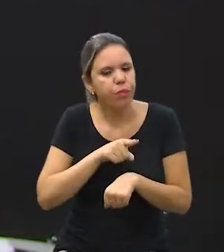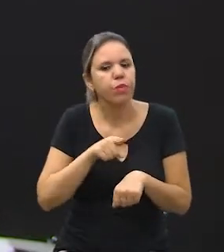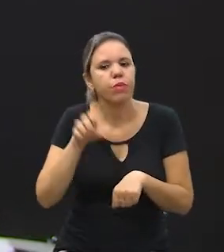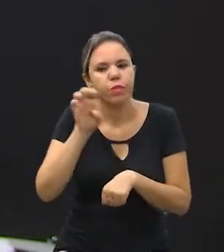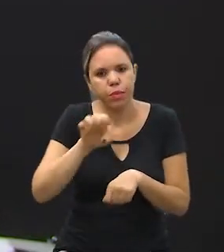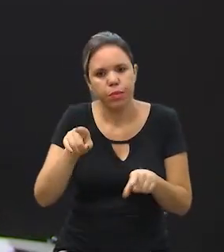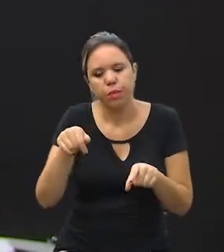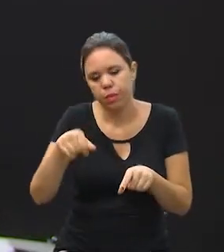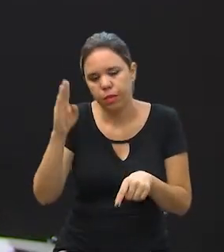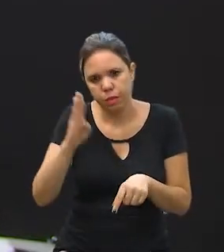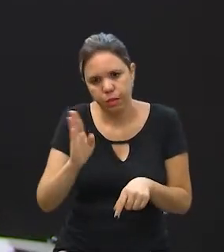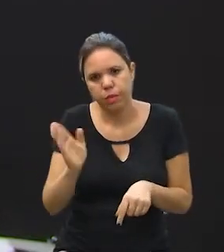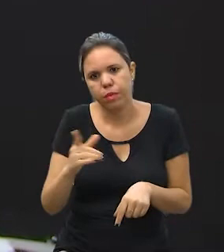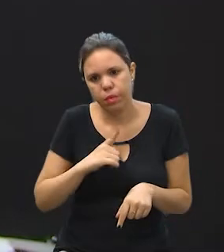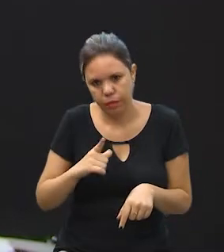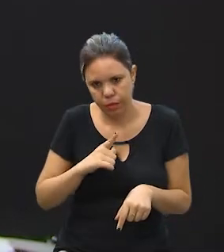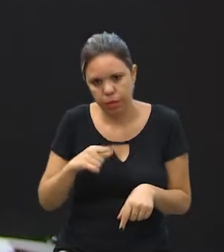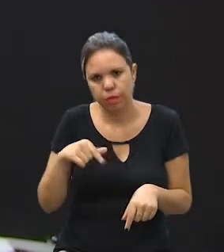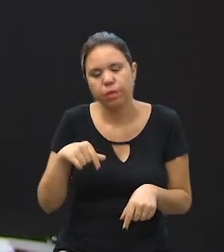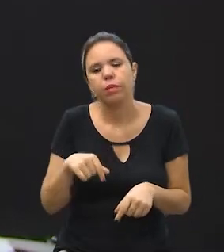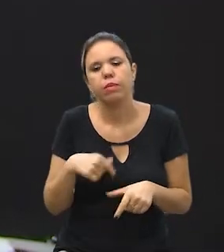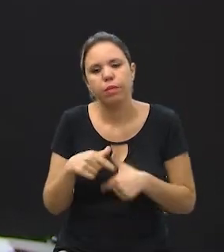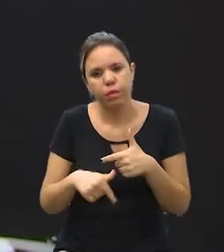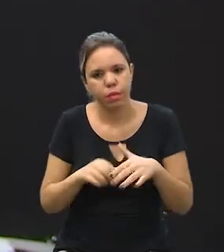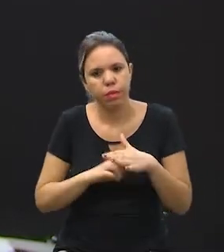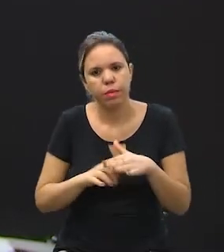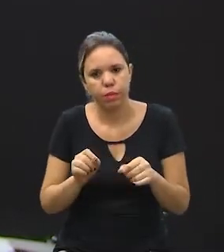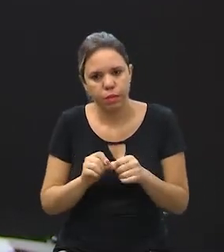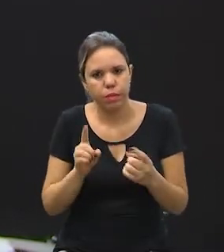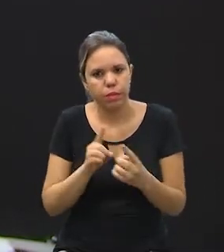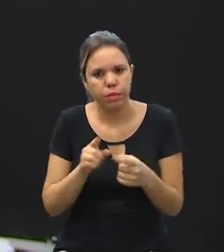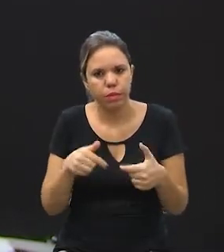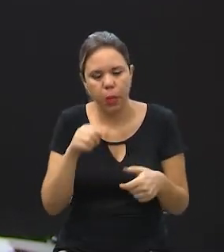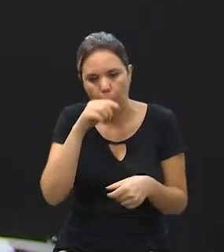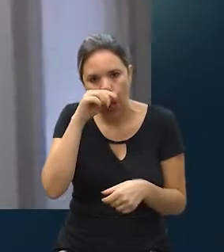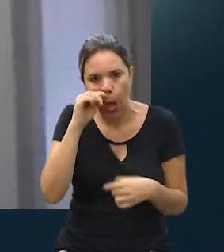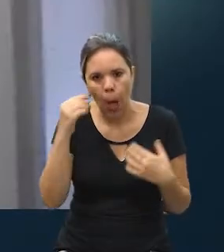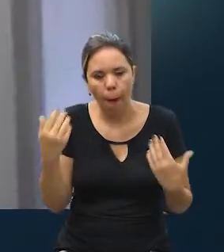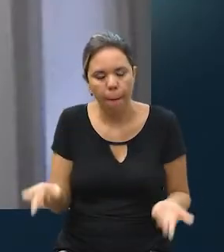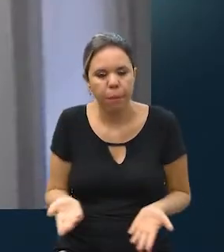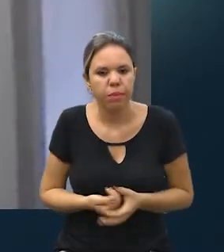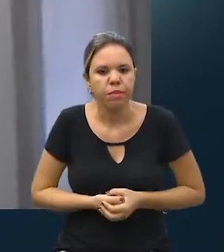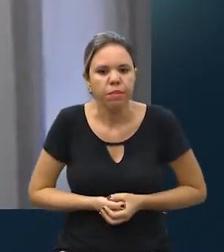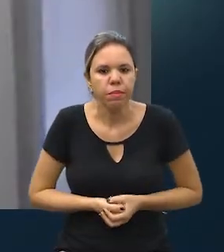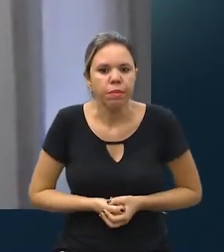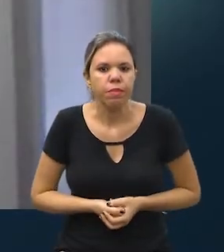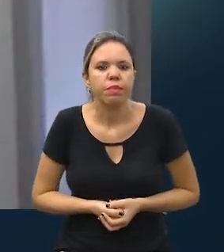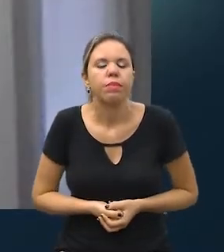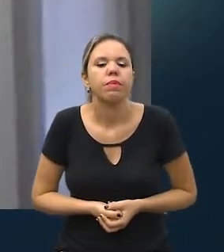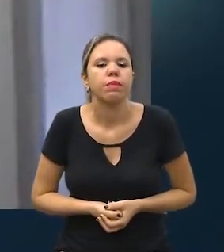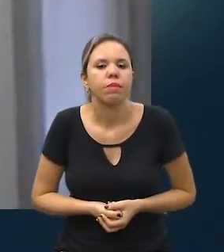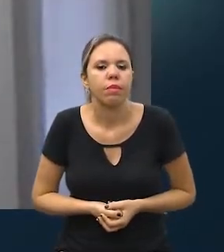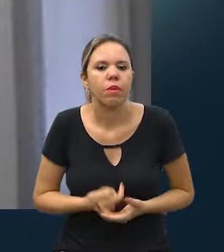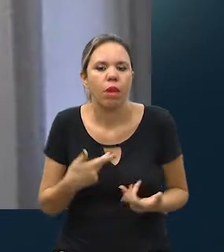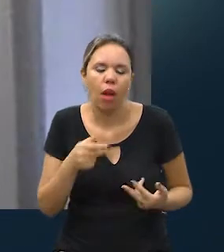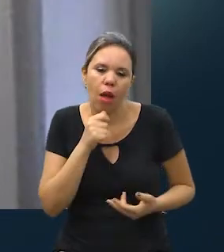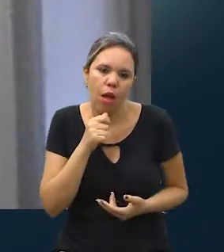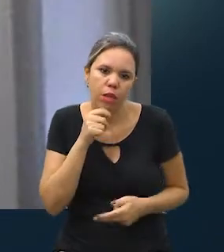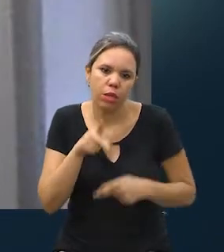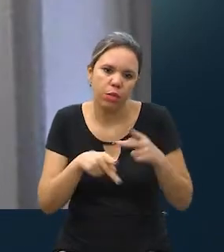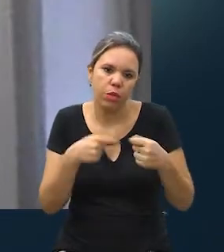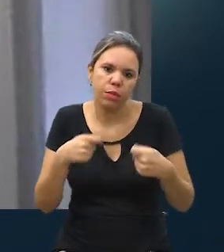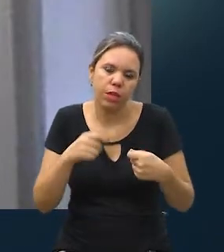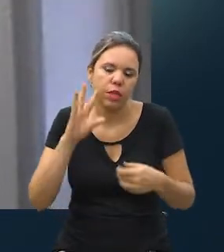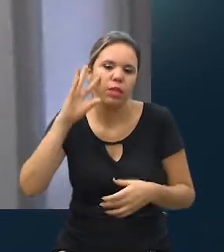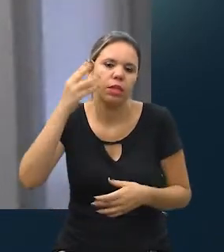da Europa. Aqui no Brasil já existem algumas empresas que prestam serviço, né? Então, mas é algo ainda que as pessoas